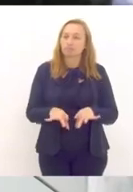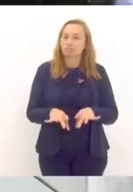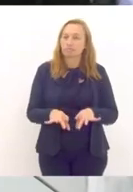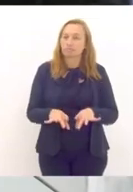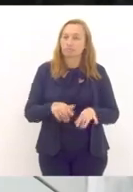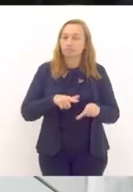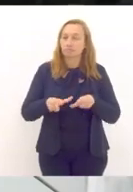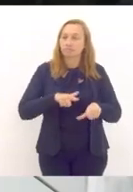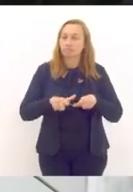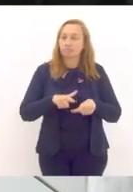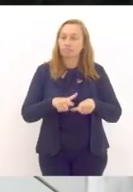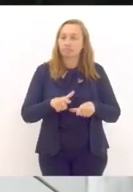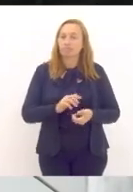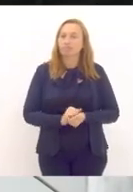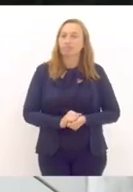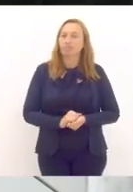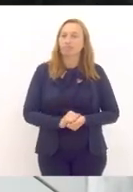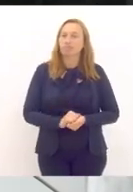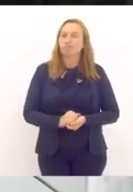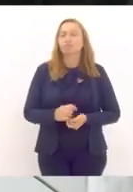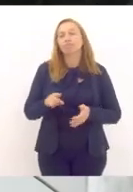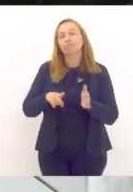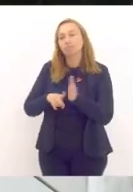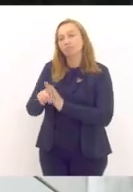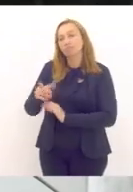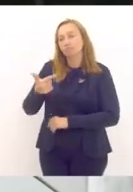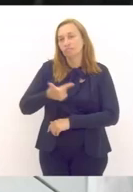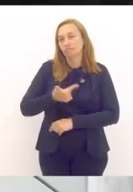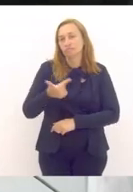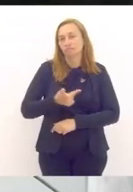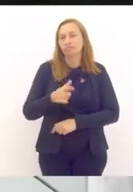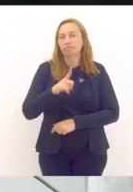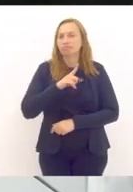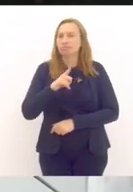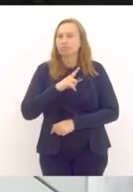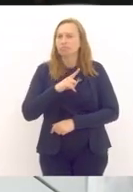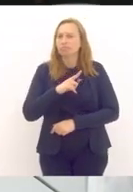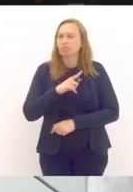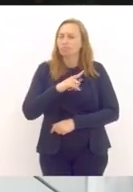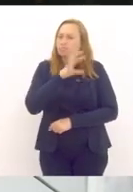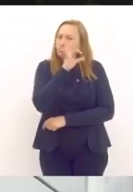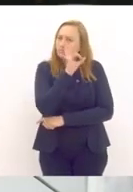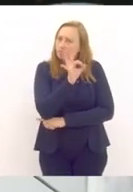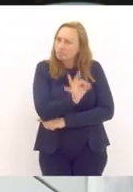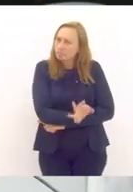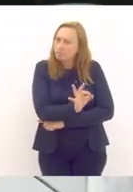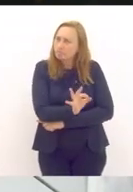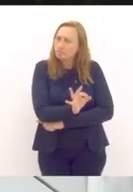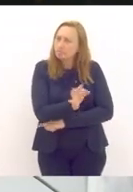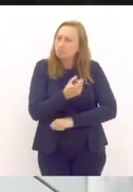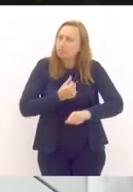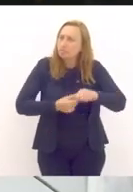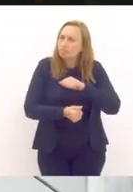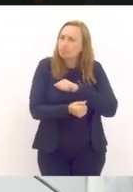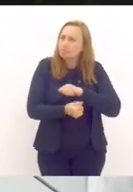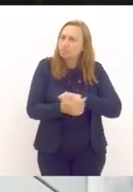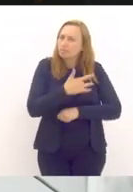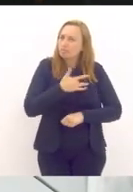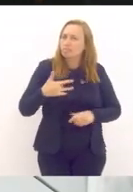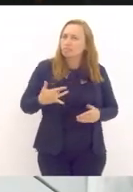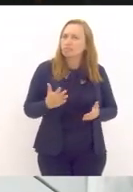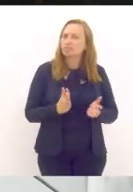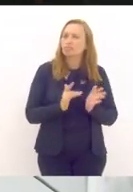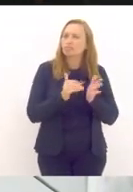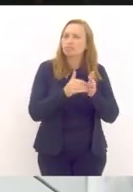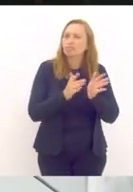Então, chega aqui a nossa segunda pergunta. Teremos a garantia desse recurso para a saúde até o final da